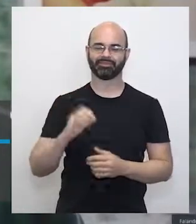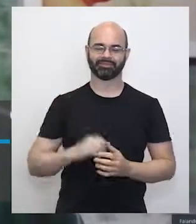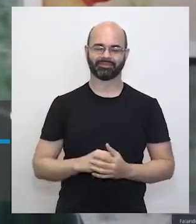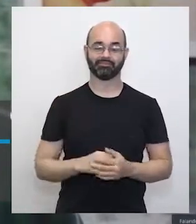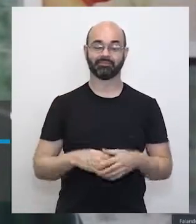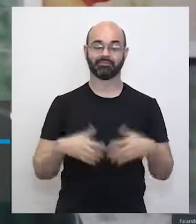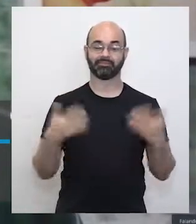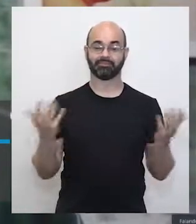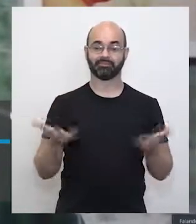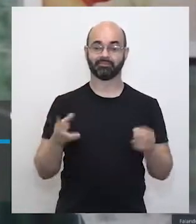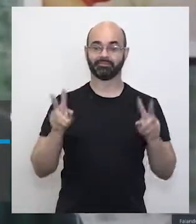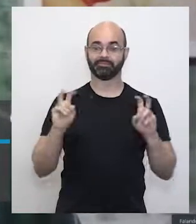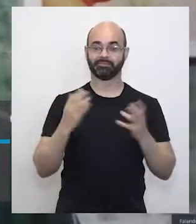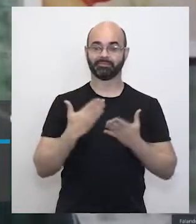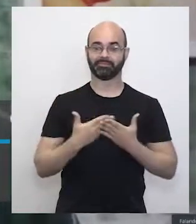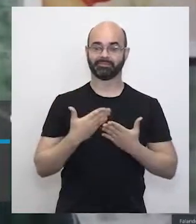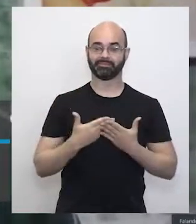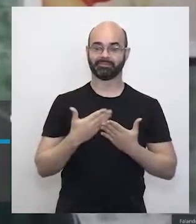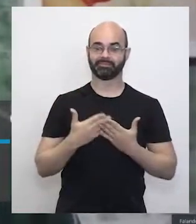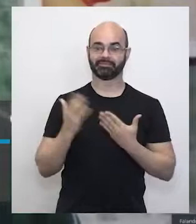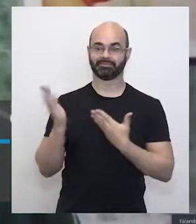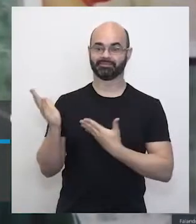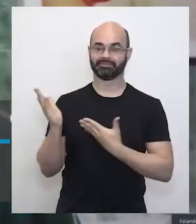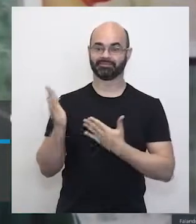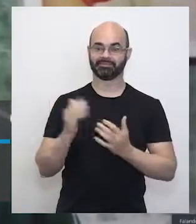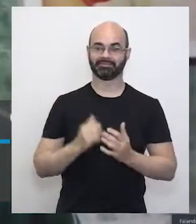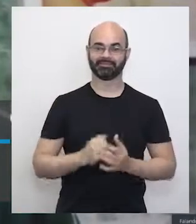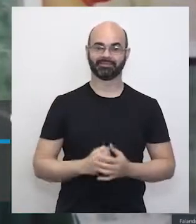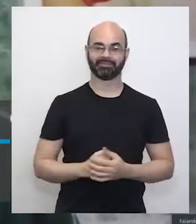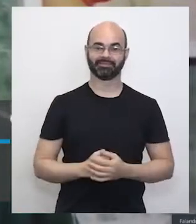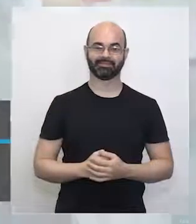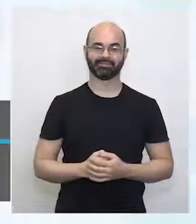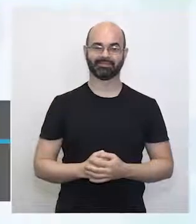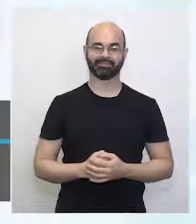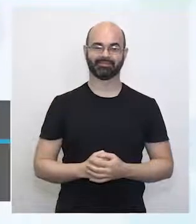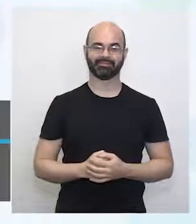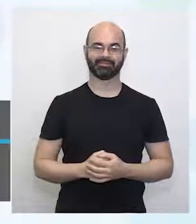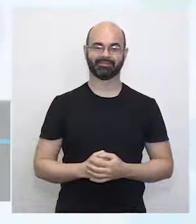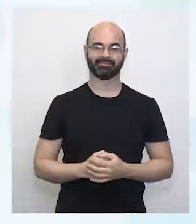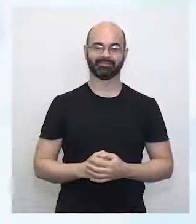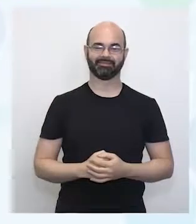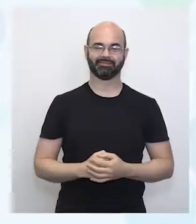da aula de hoje. Na tela.